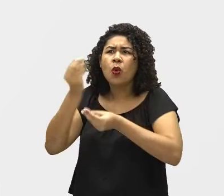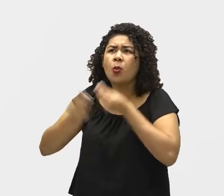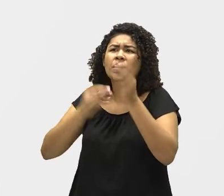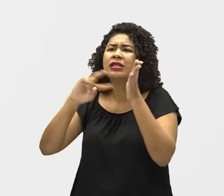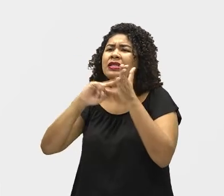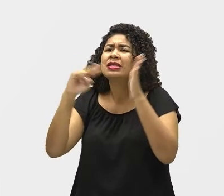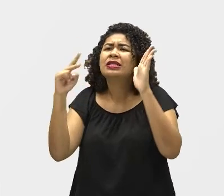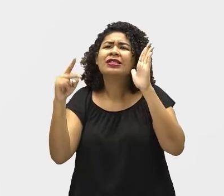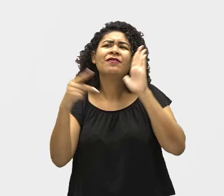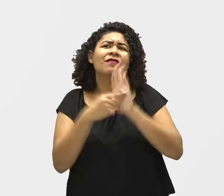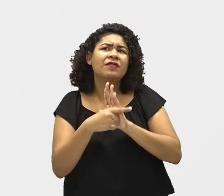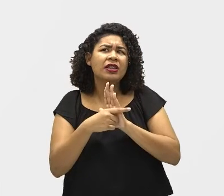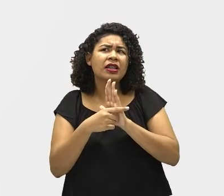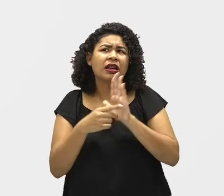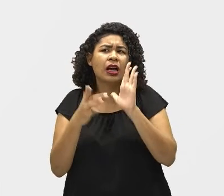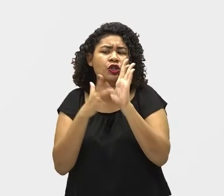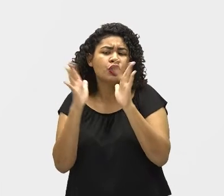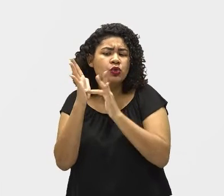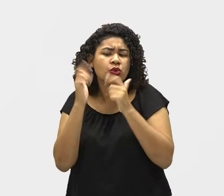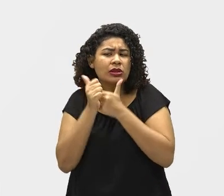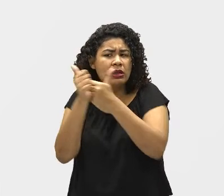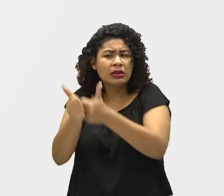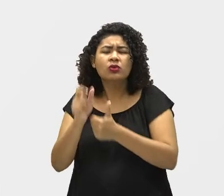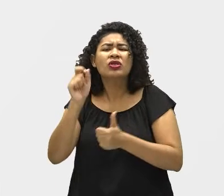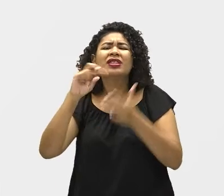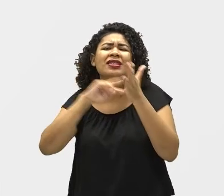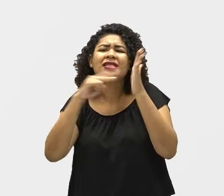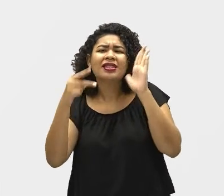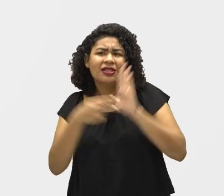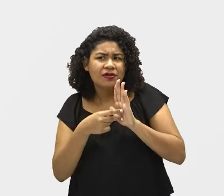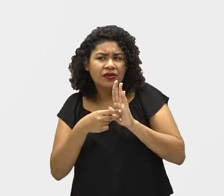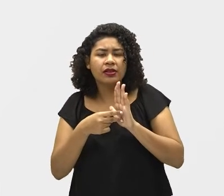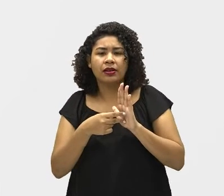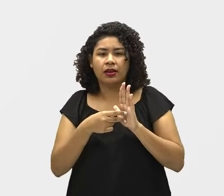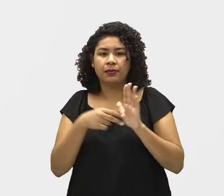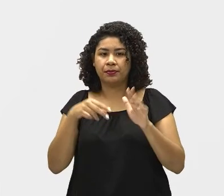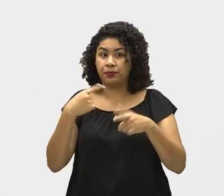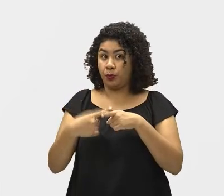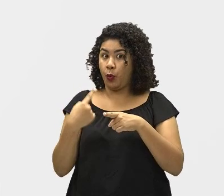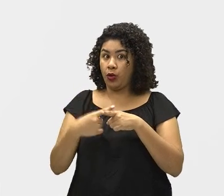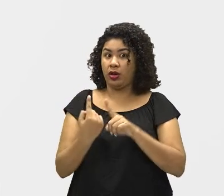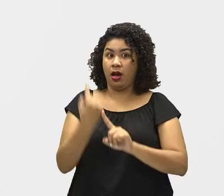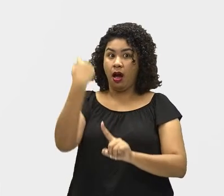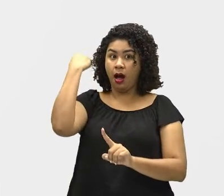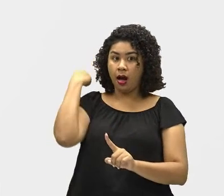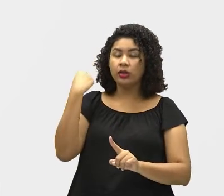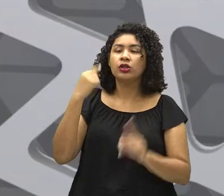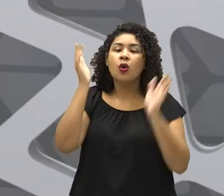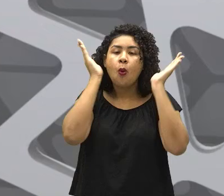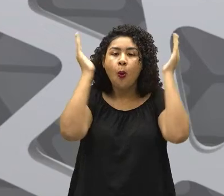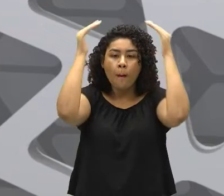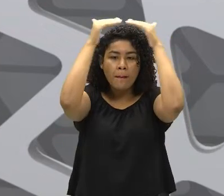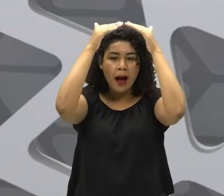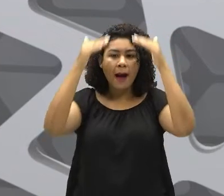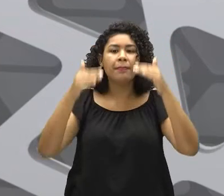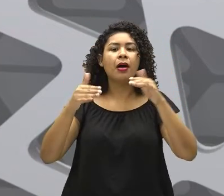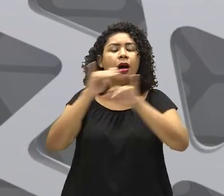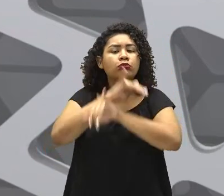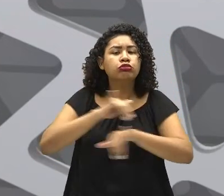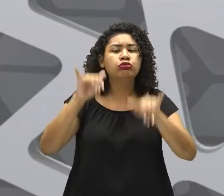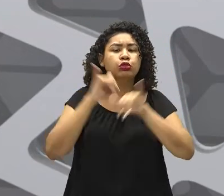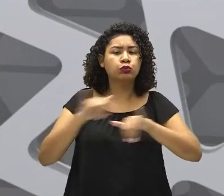para a gente uma grande mudança de pensamento, porque até então o que o Papa falava era a lei, é o que